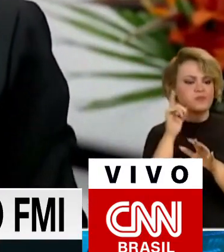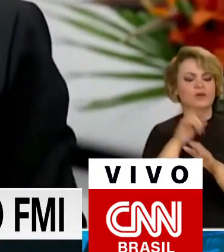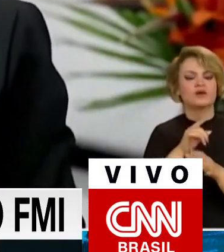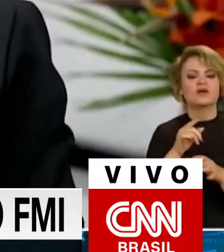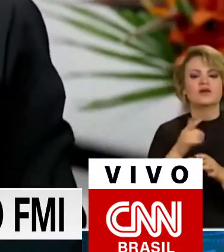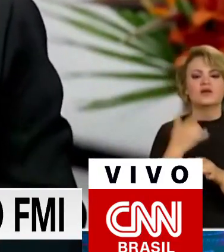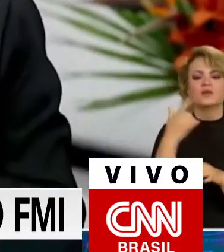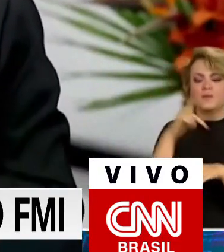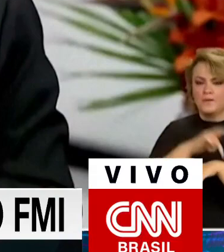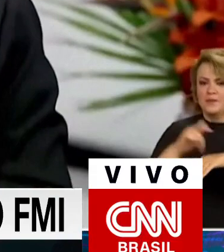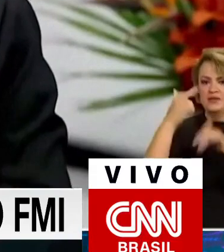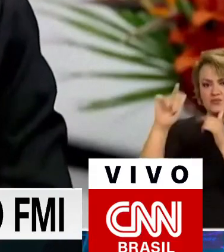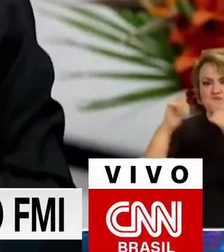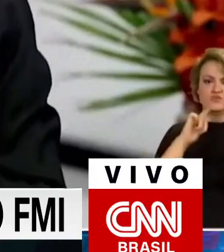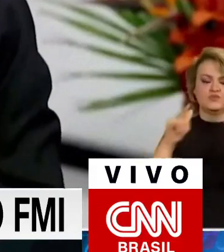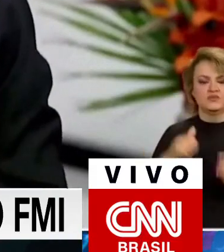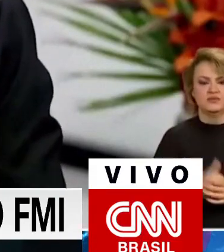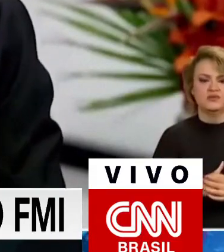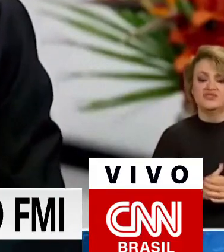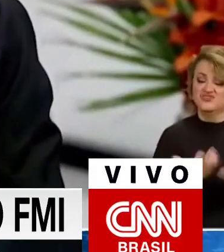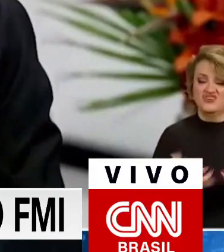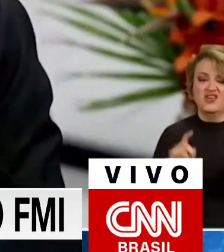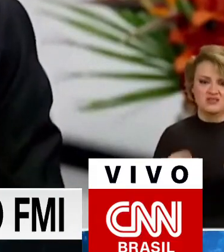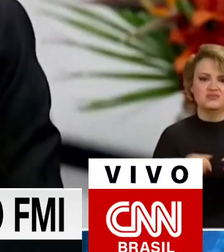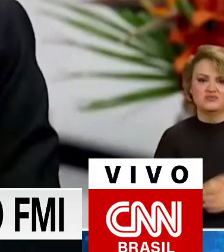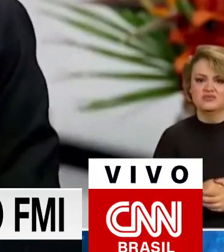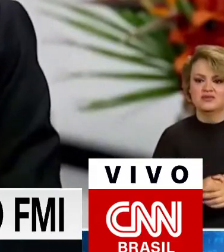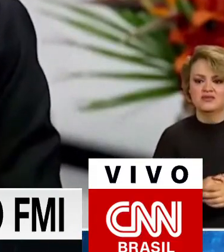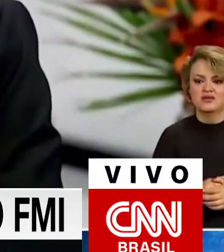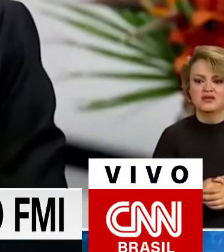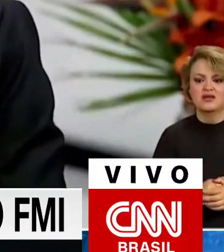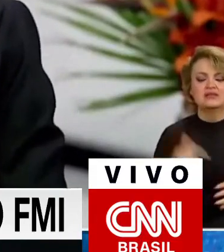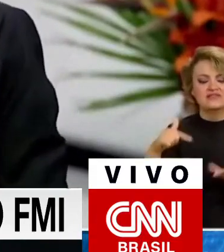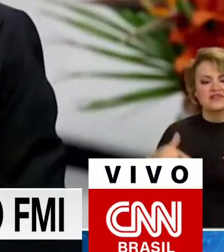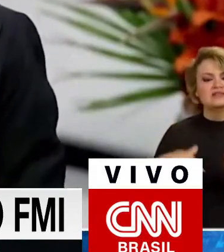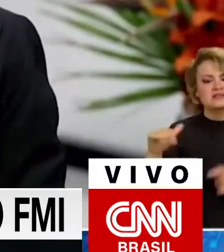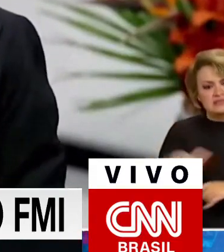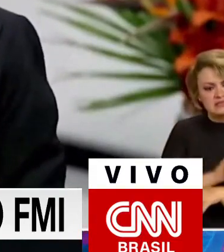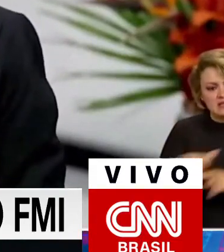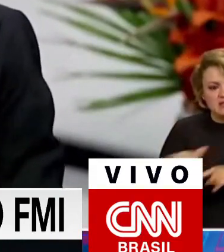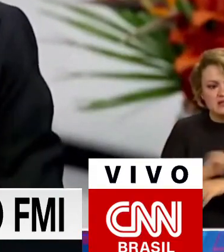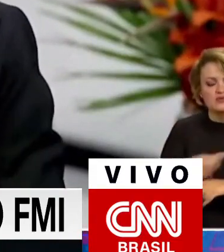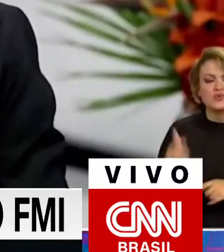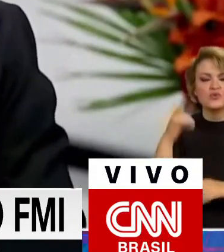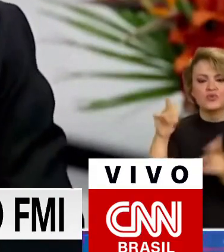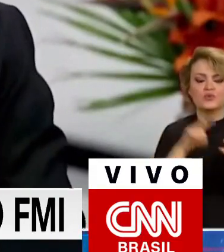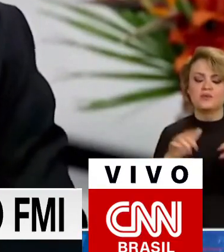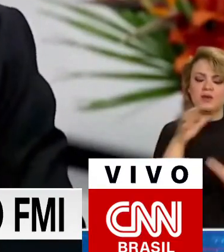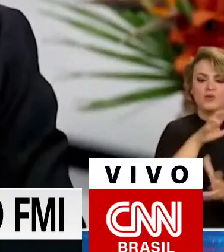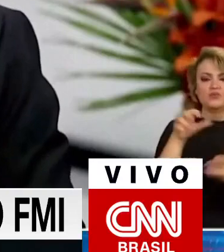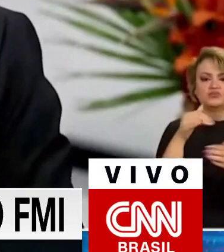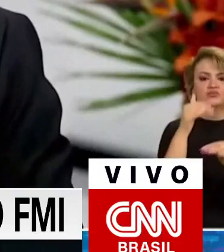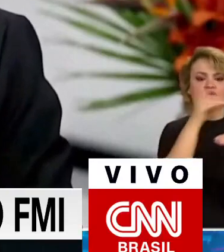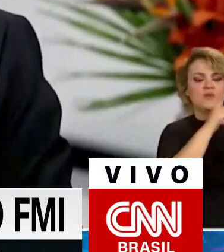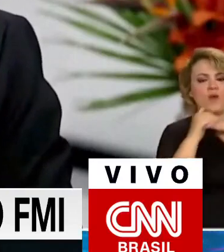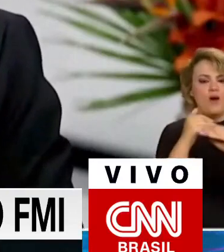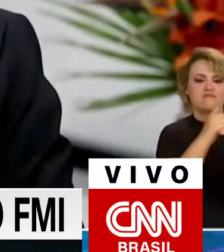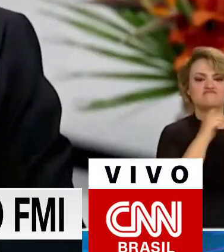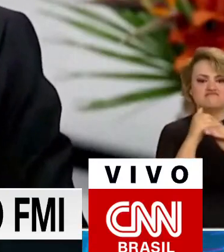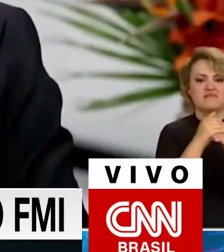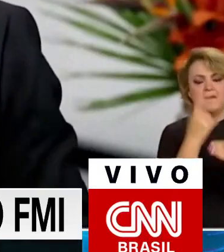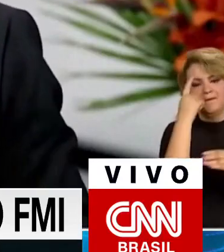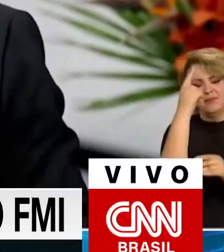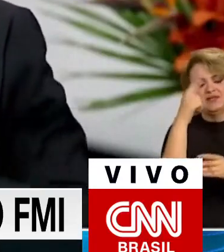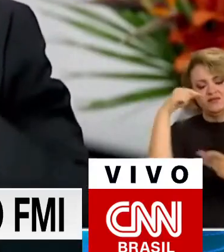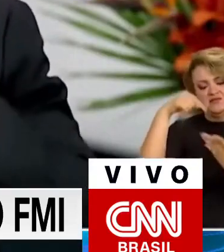é cortar gastos, cortar gastos basicamente e aumentar a arrecadação para não